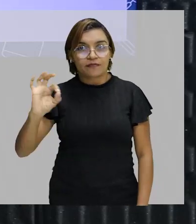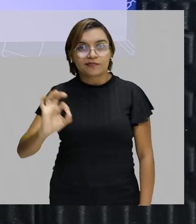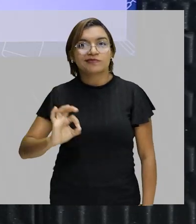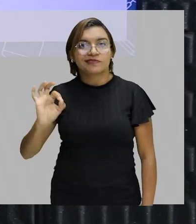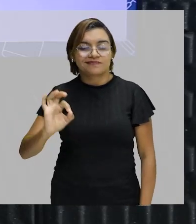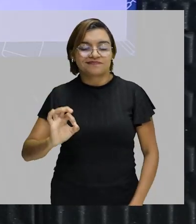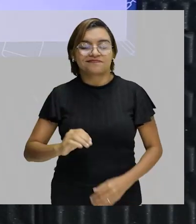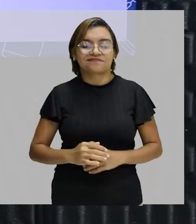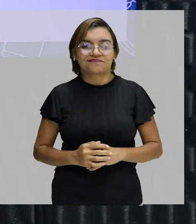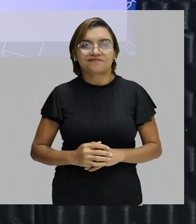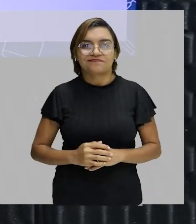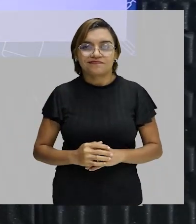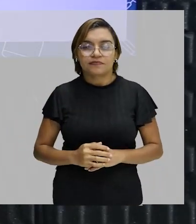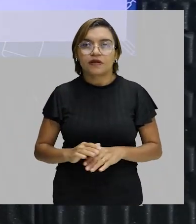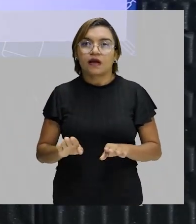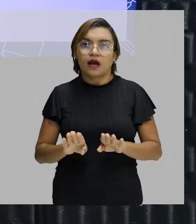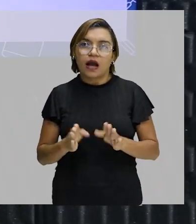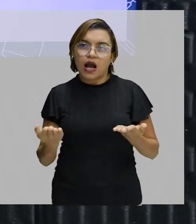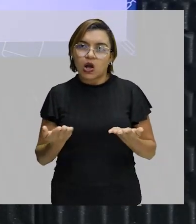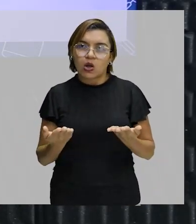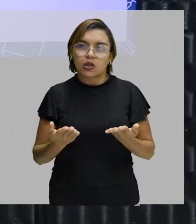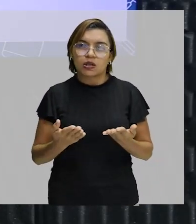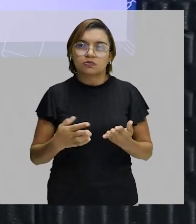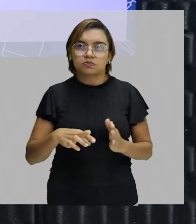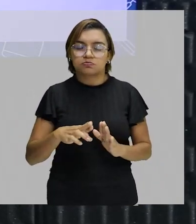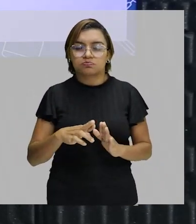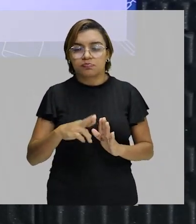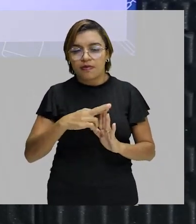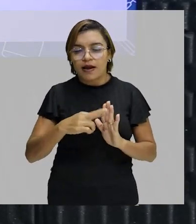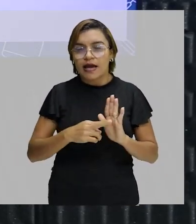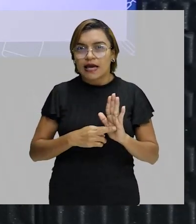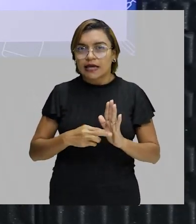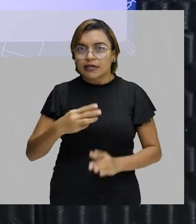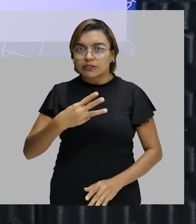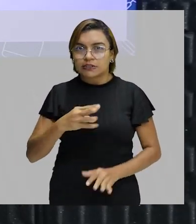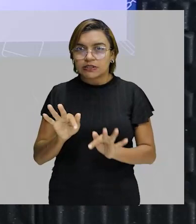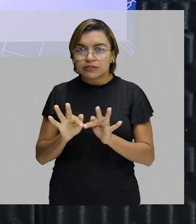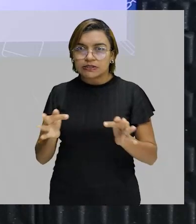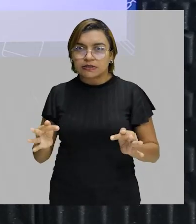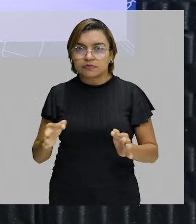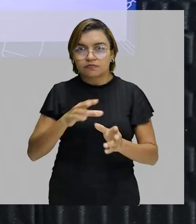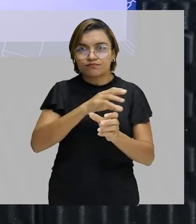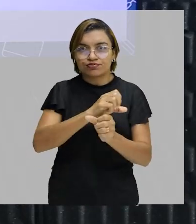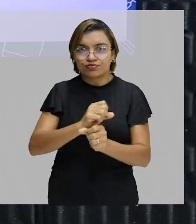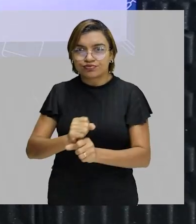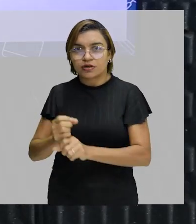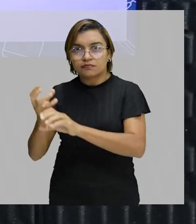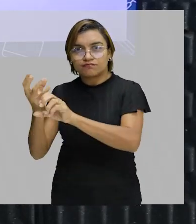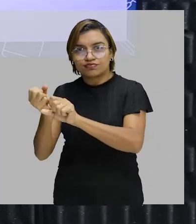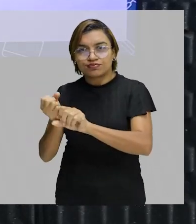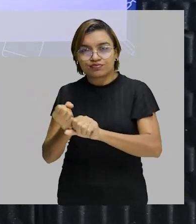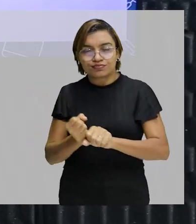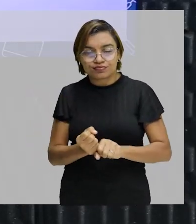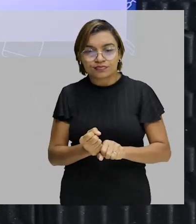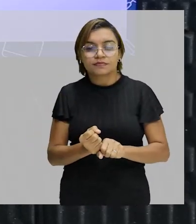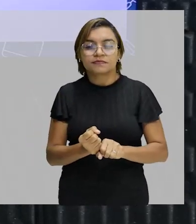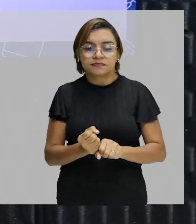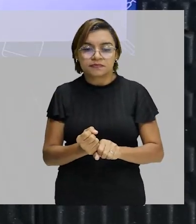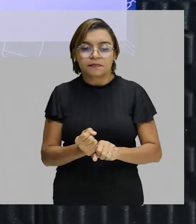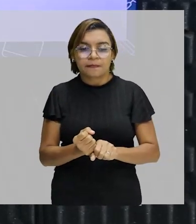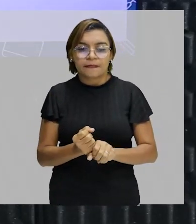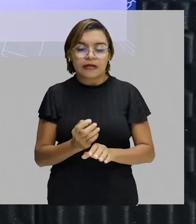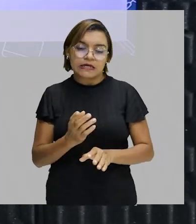40,9%. Nós vamos montar uma regra de 3 simples, certo? Meios pelo extremo e nós vamos isolar